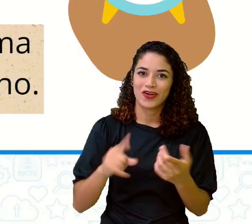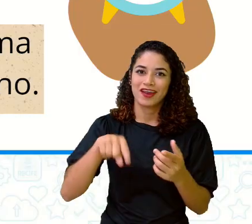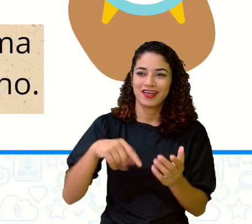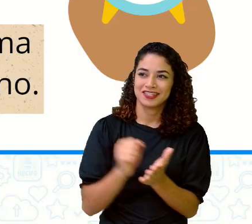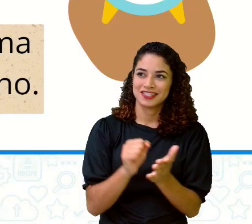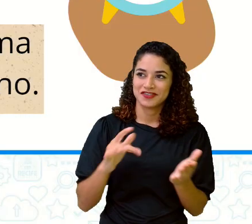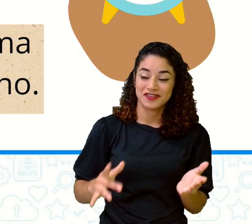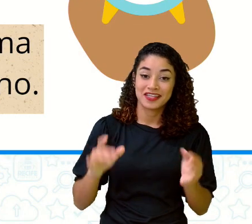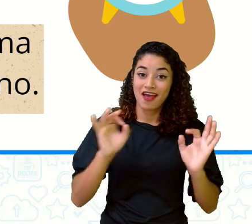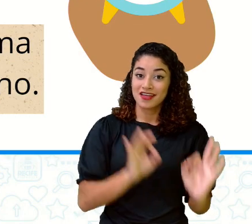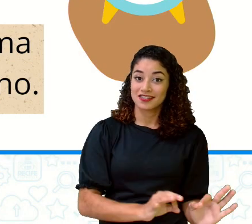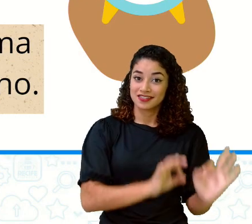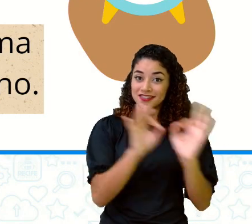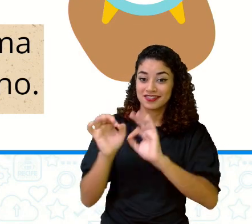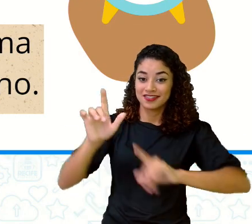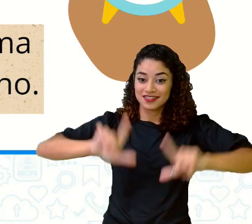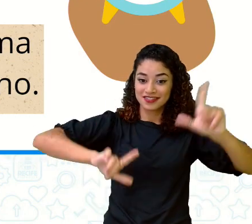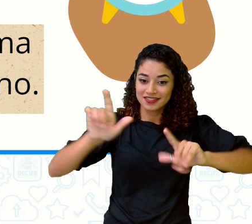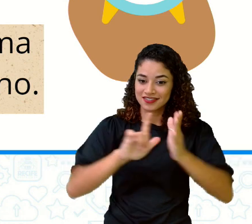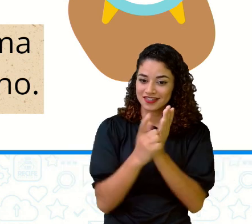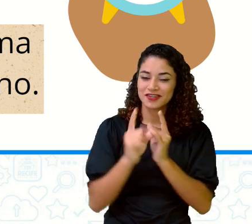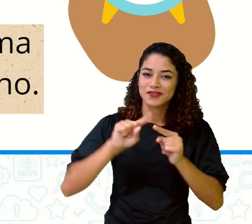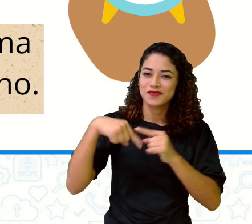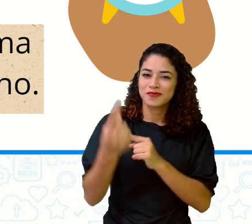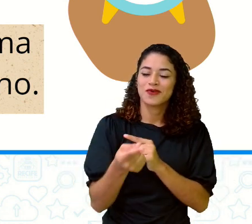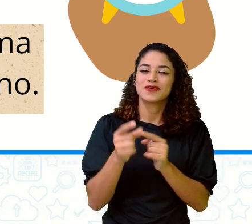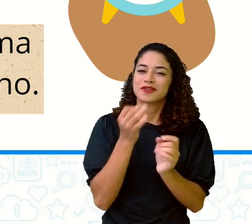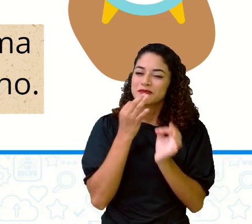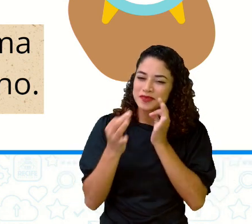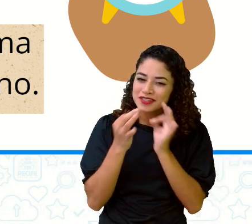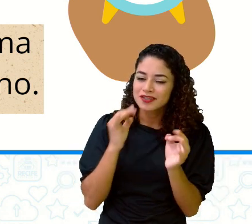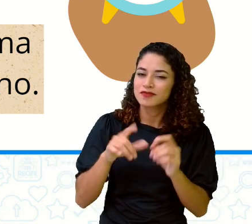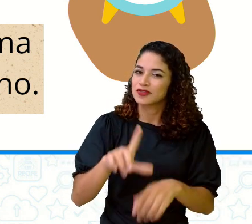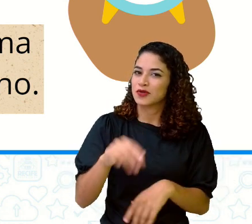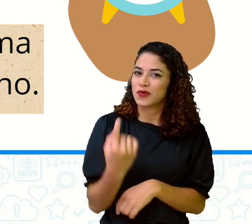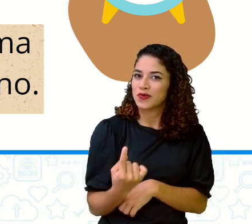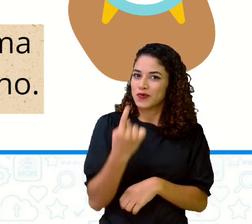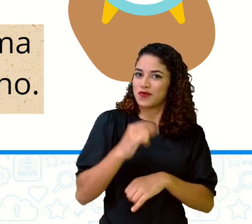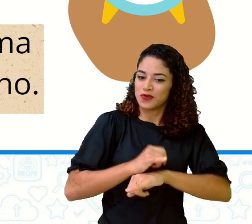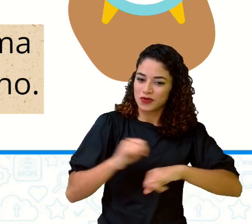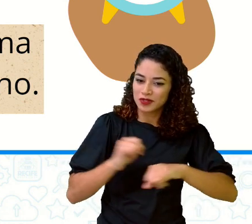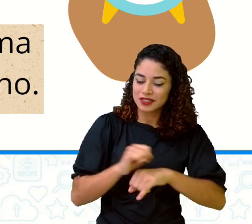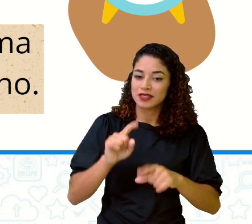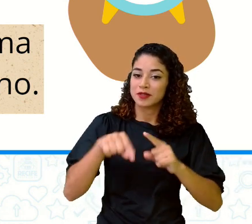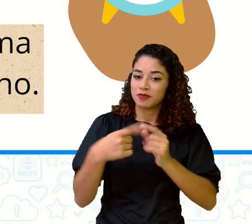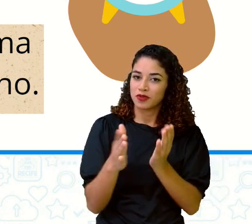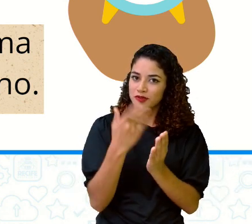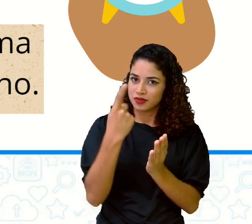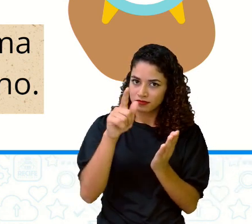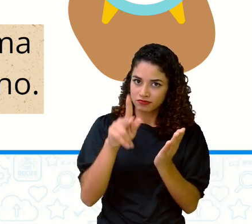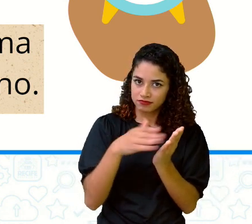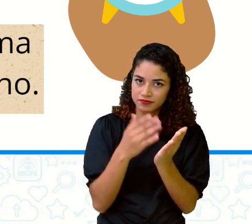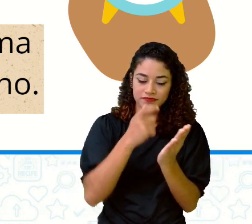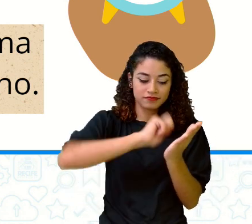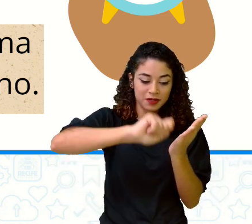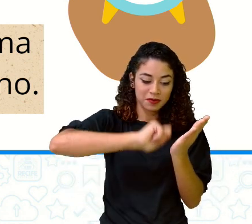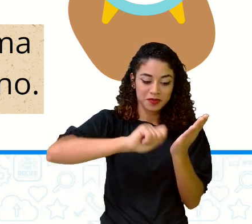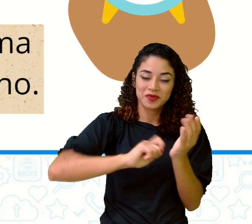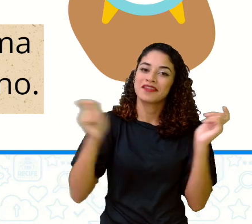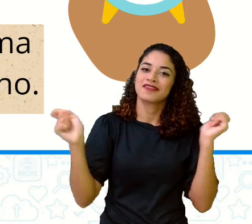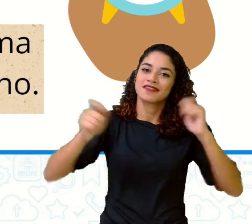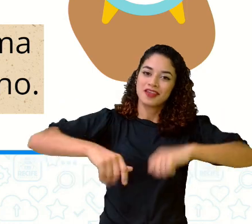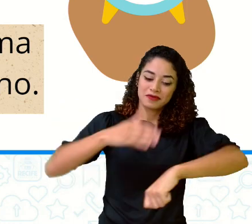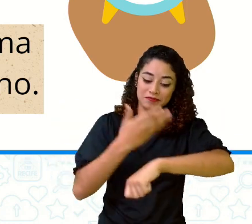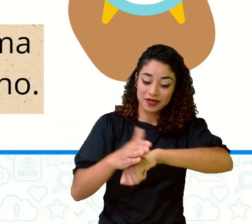assista um telejornal, e faça essas observações, escolha uma notícia, descreva no seu caderno, e assim, você pratica a sua